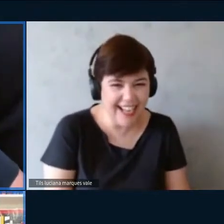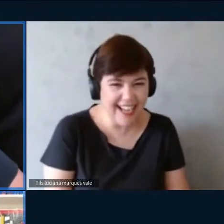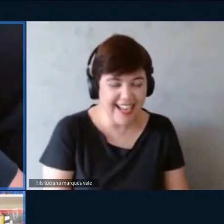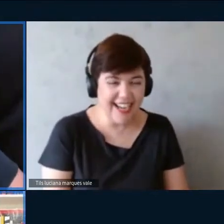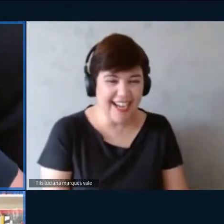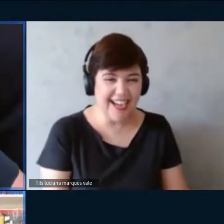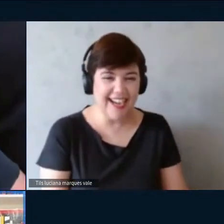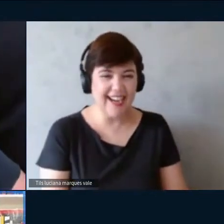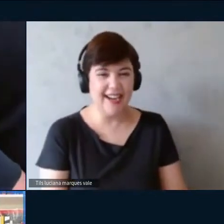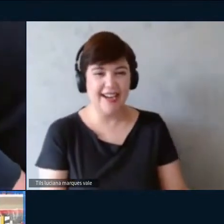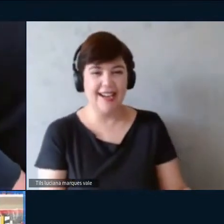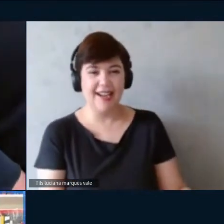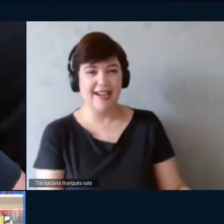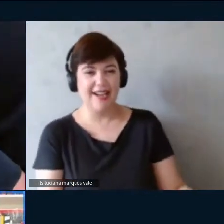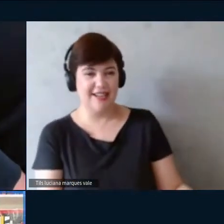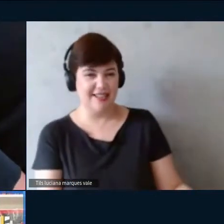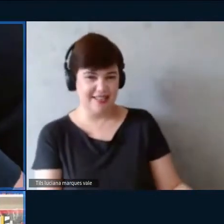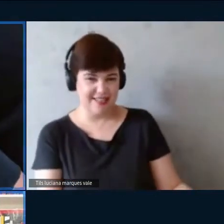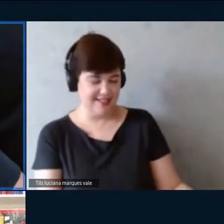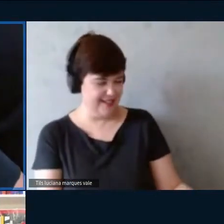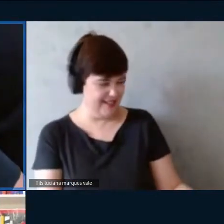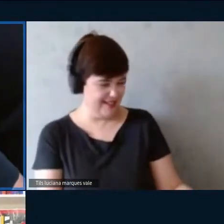É justo, muito justo, é justíssimo.